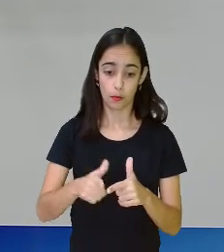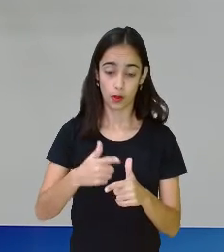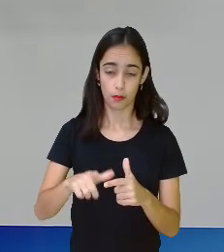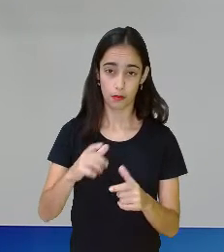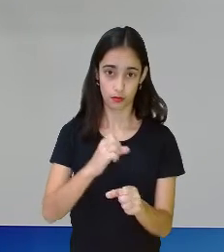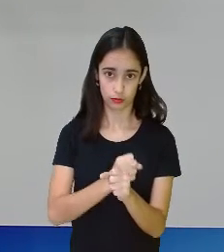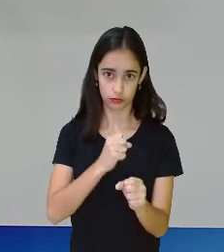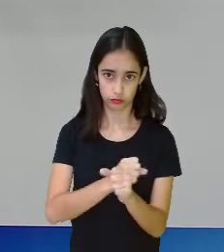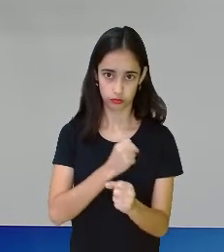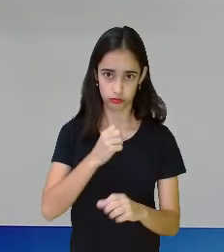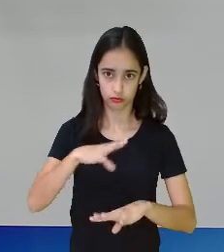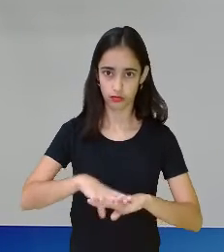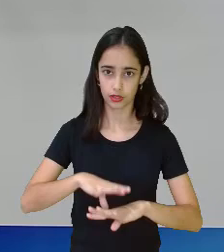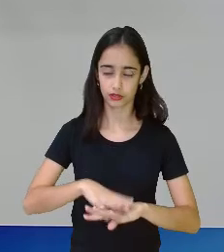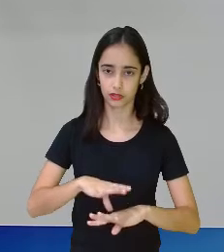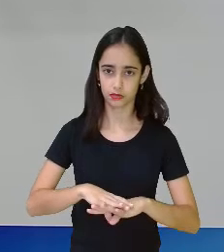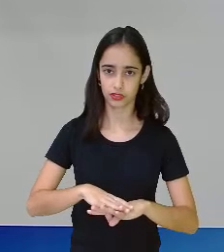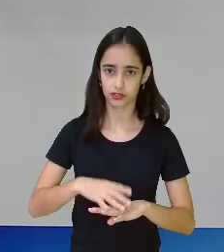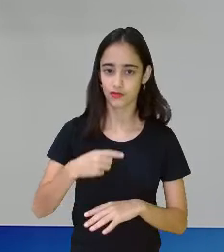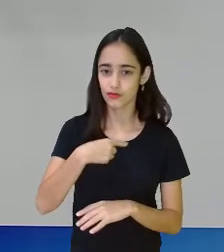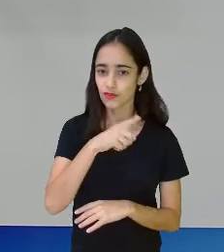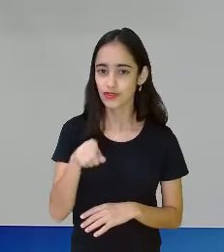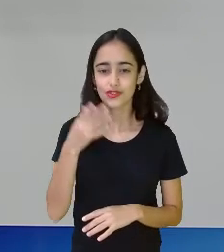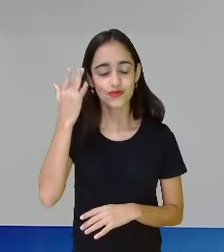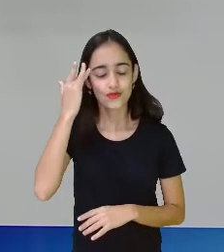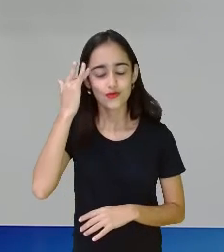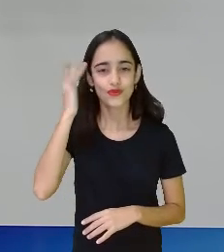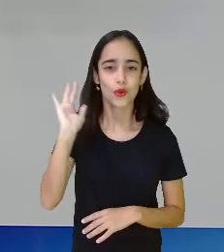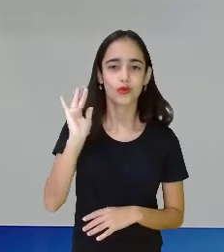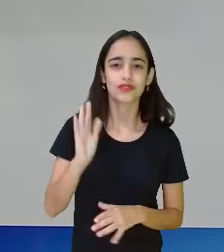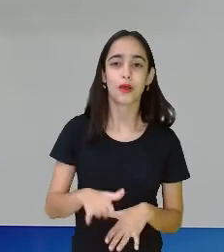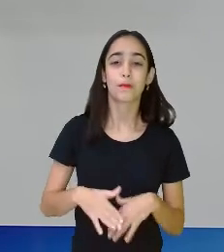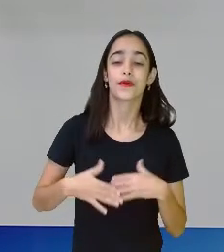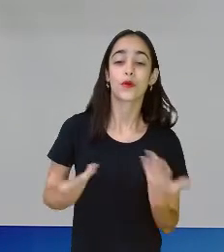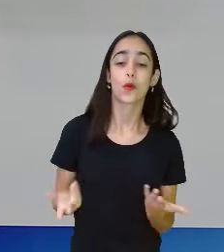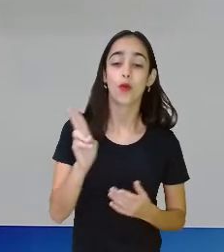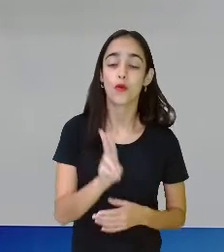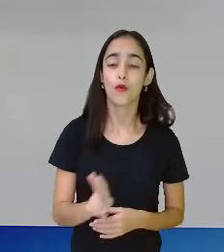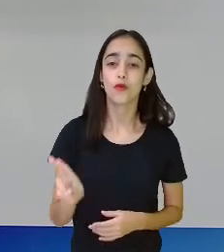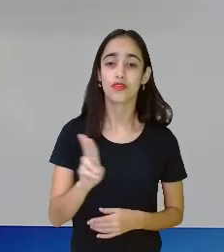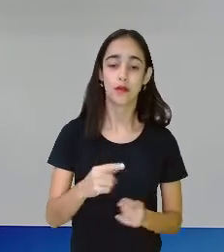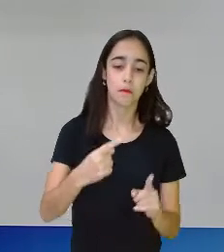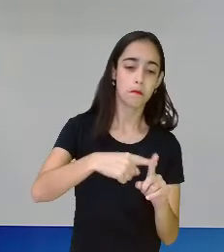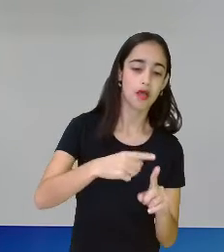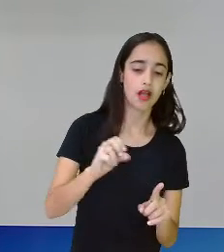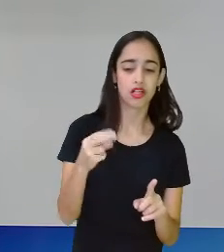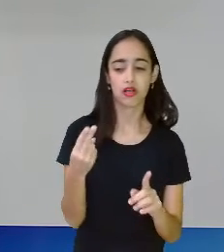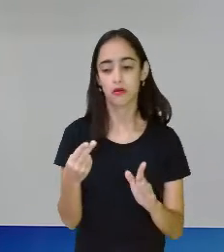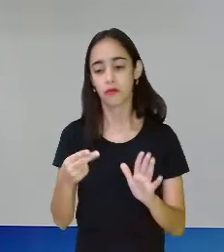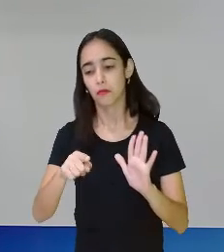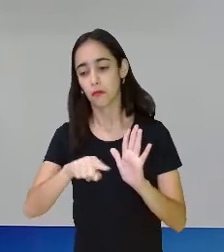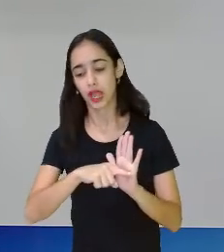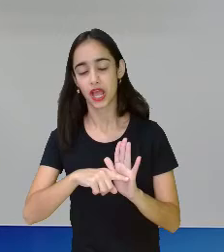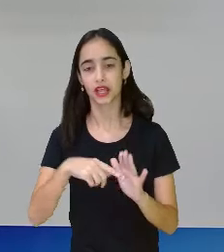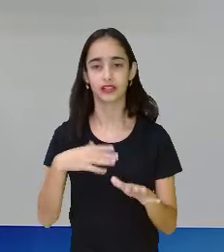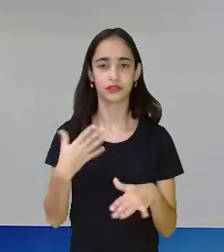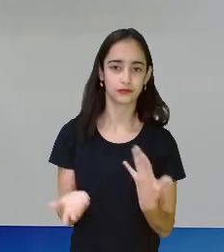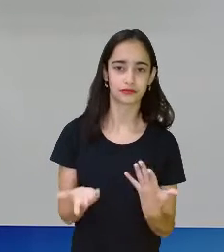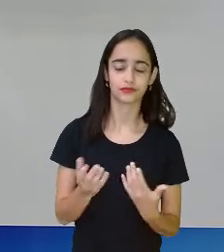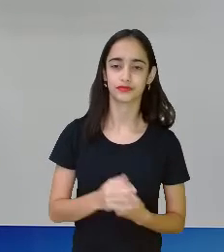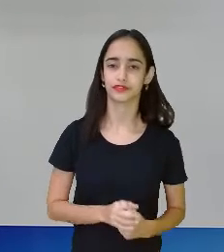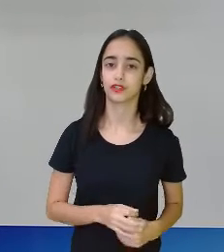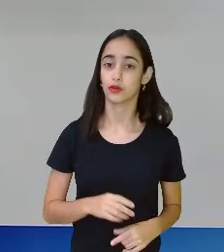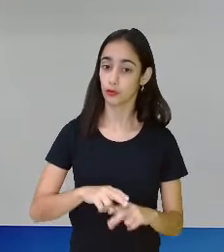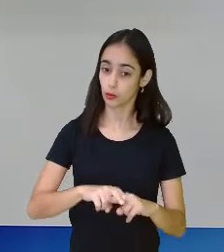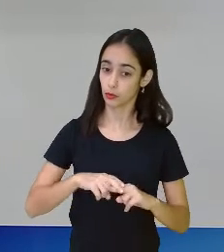utilizar. E isso tem muito de língua portuguesa. Aí é que vem a importância de vocês assistirem